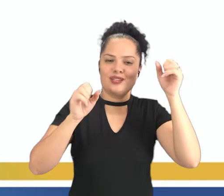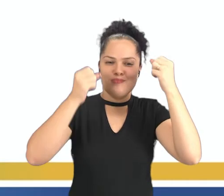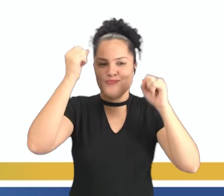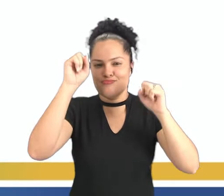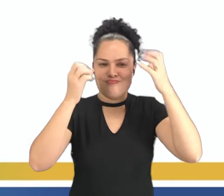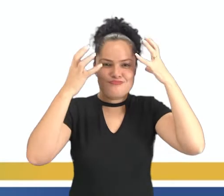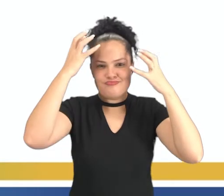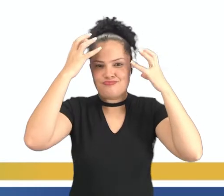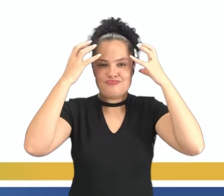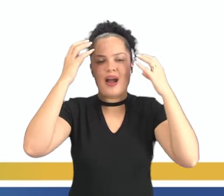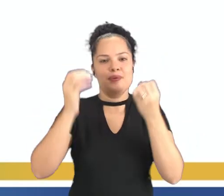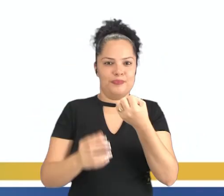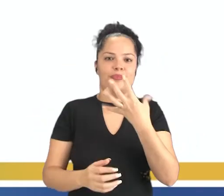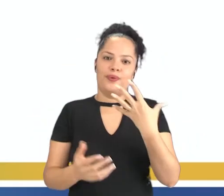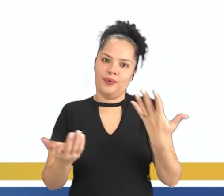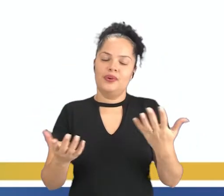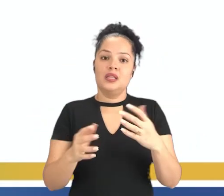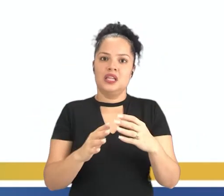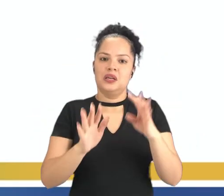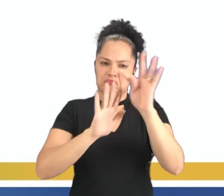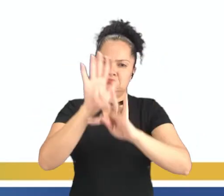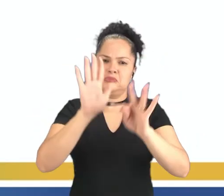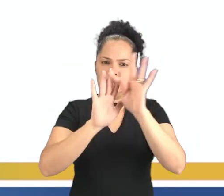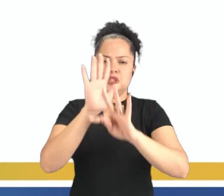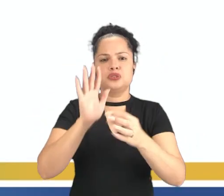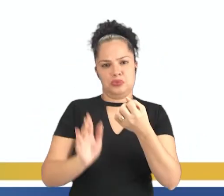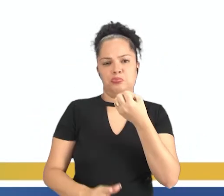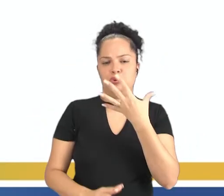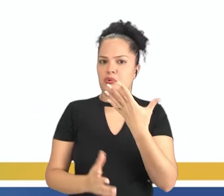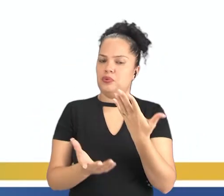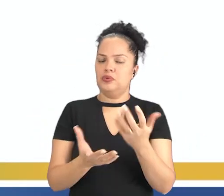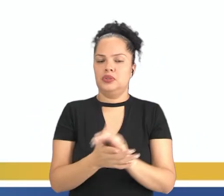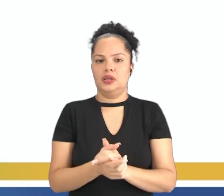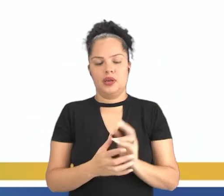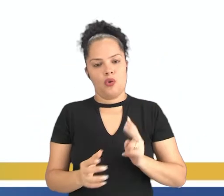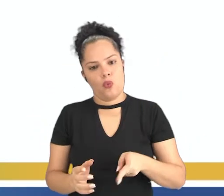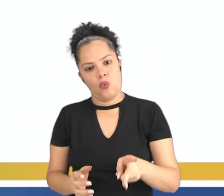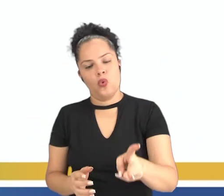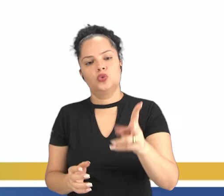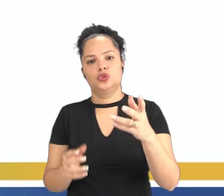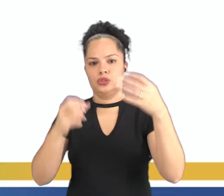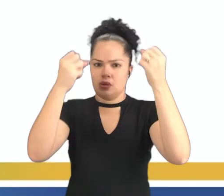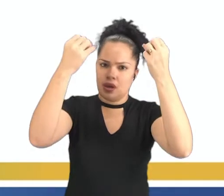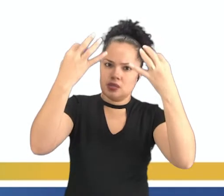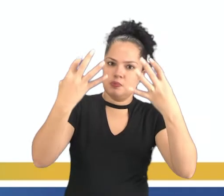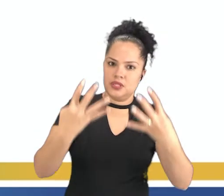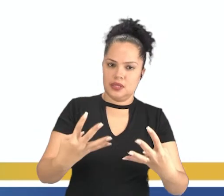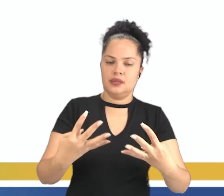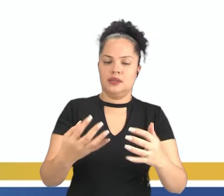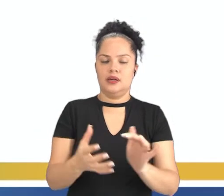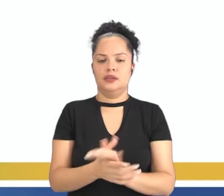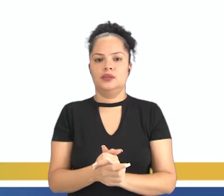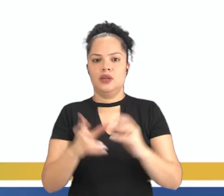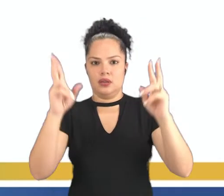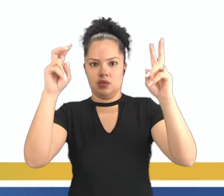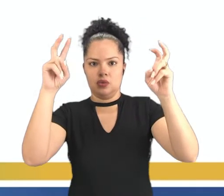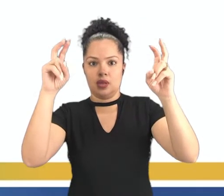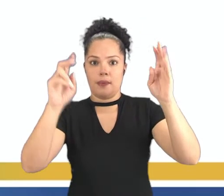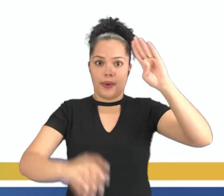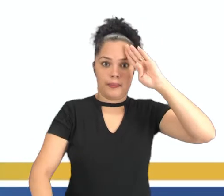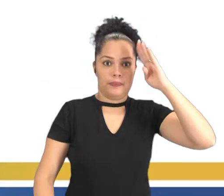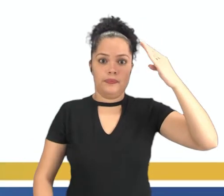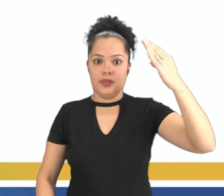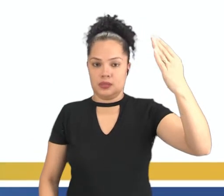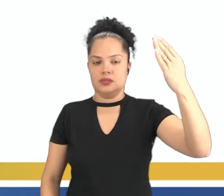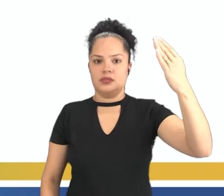interessante, tá? E aí ele fala um pouco da memória, continua, né, falando ainda sobre isso. O assunto principal desse texto, então,